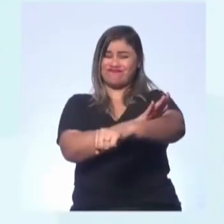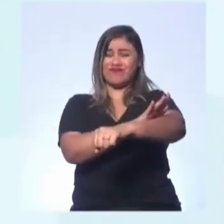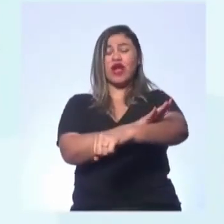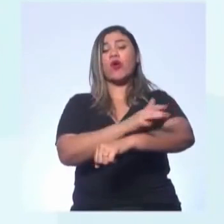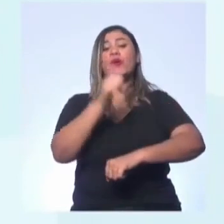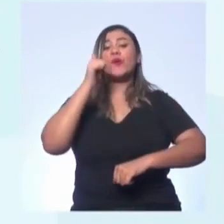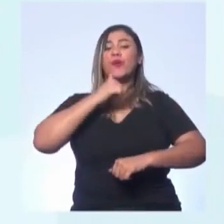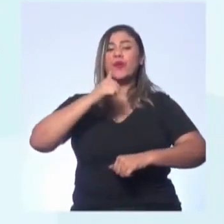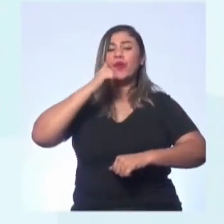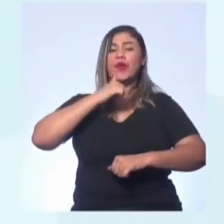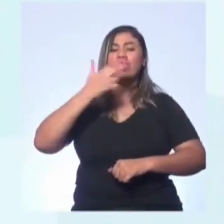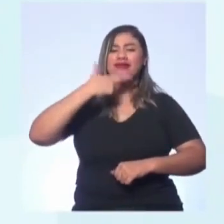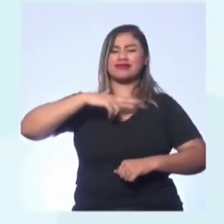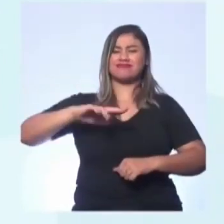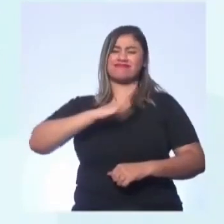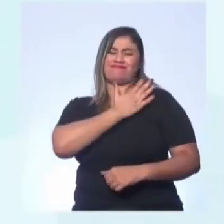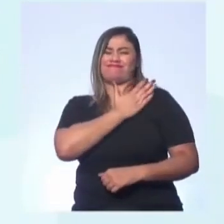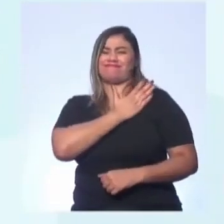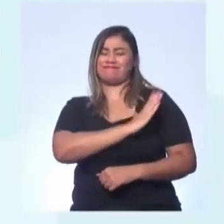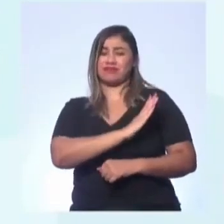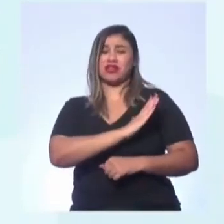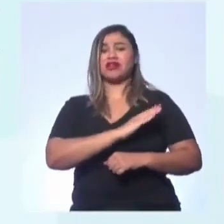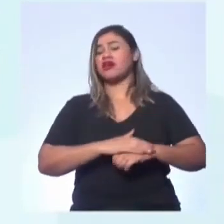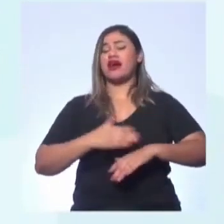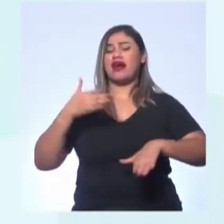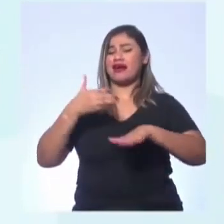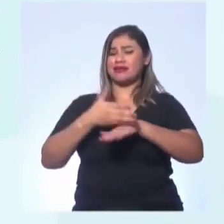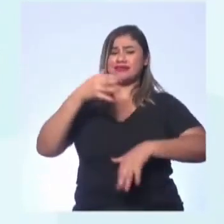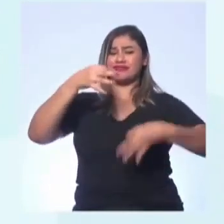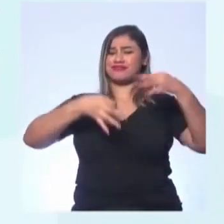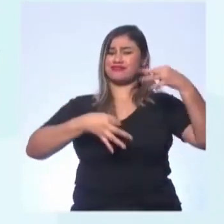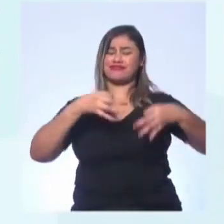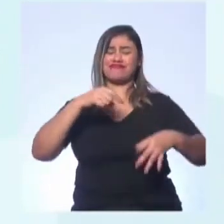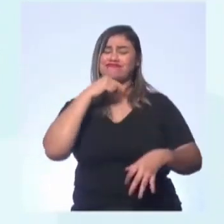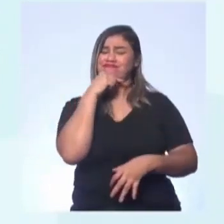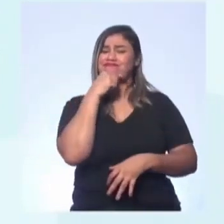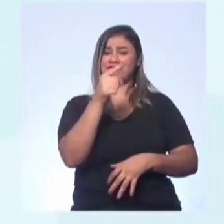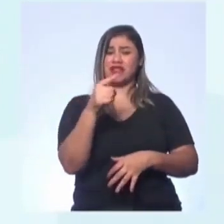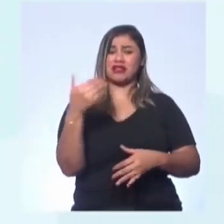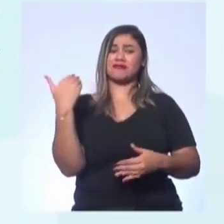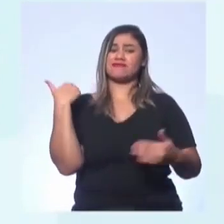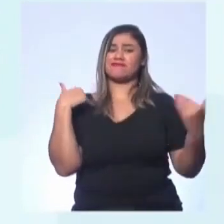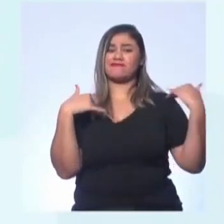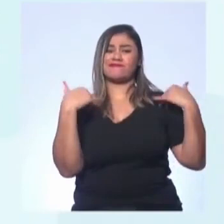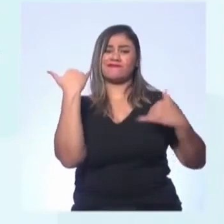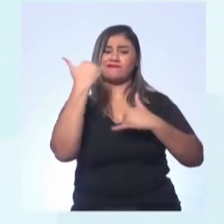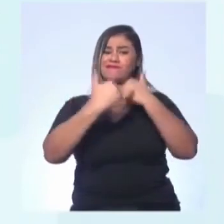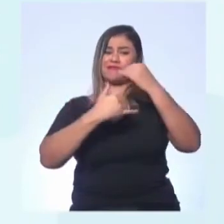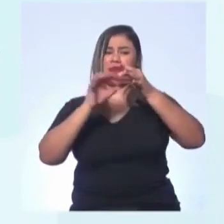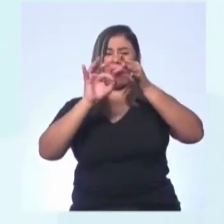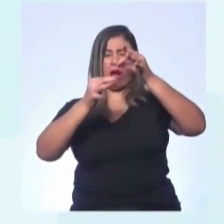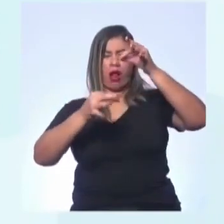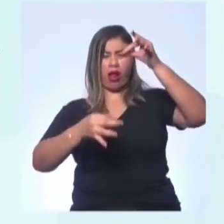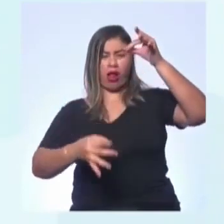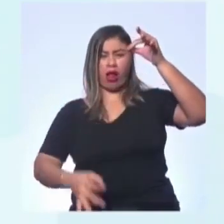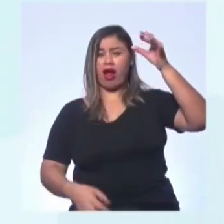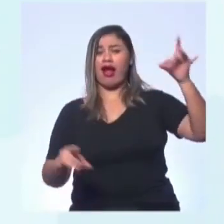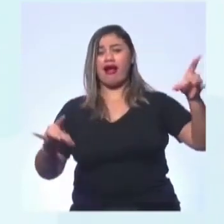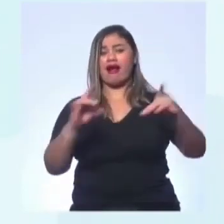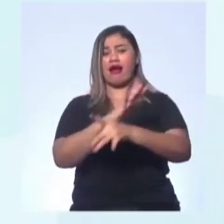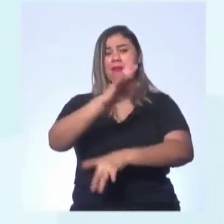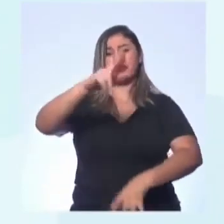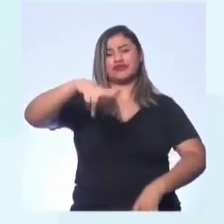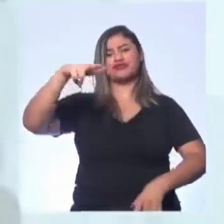crianças, difícil acesso à justiça oficial, difícil acesso ao lazer. A lista é interminável. Então a gente tem